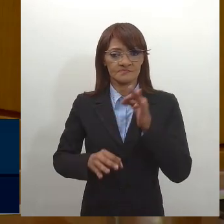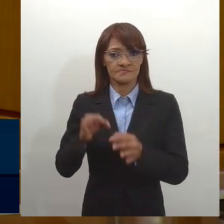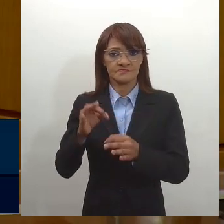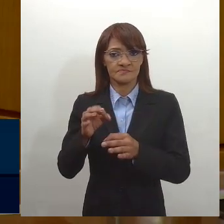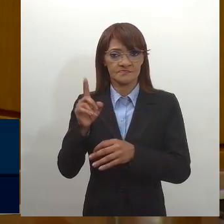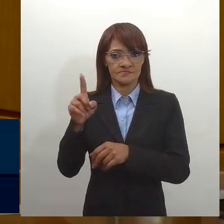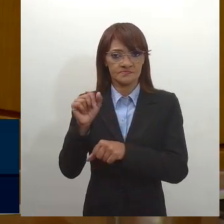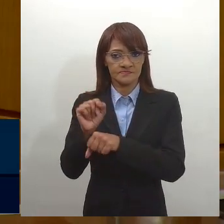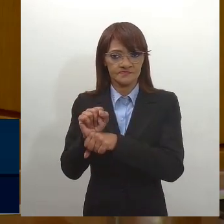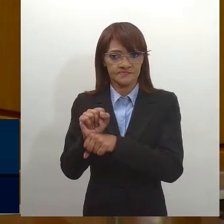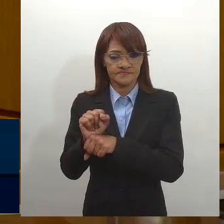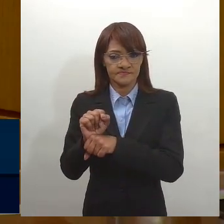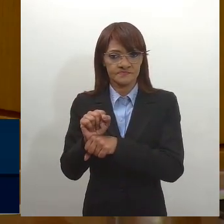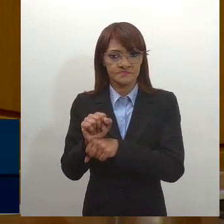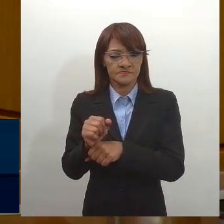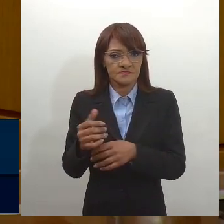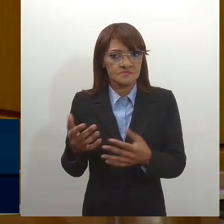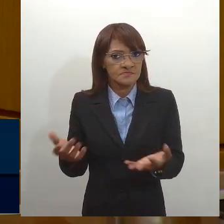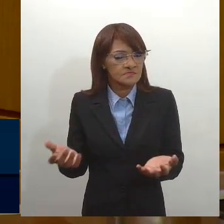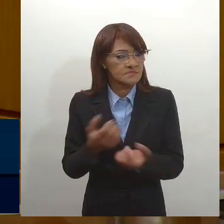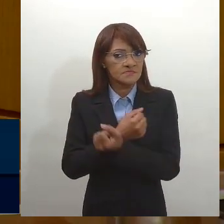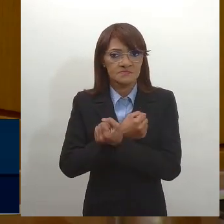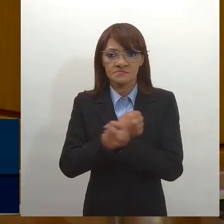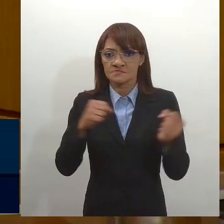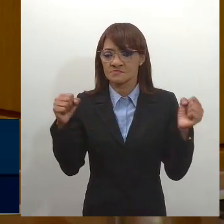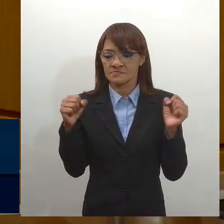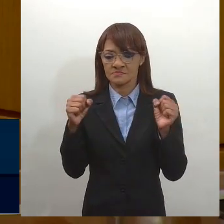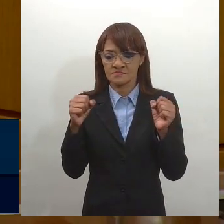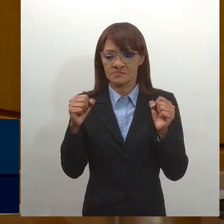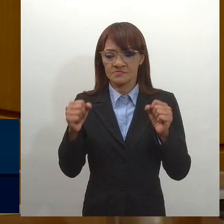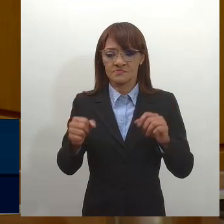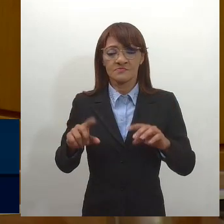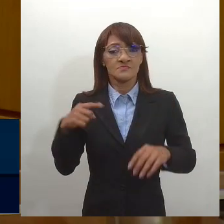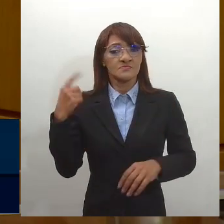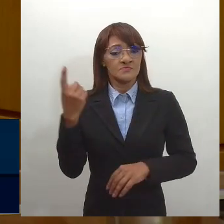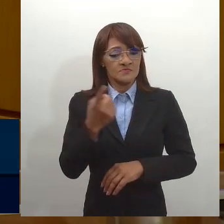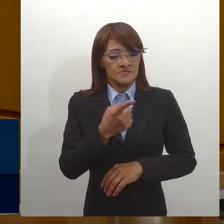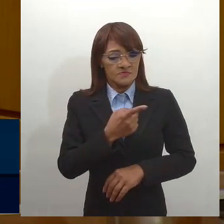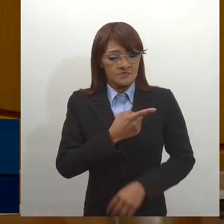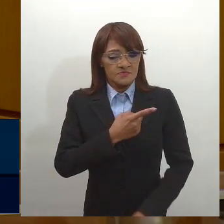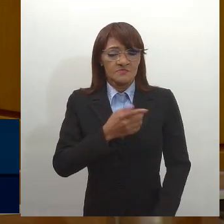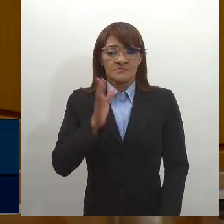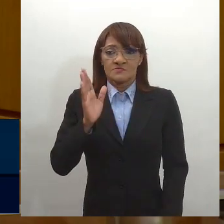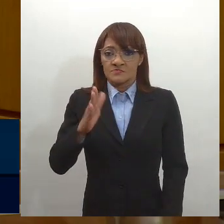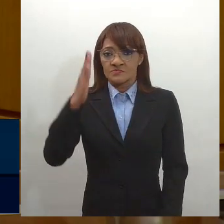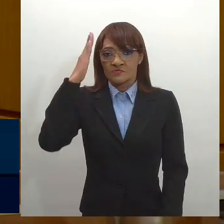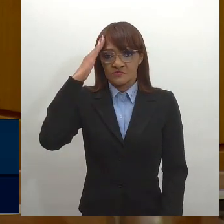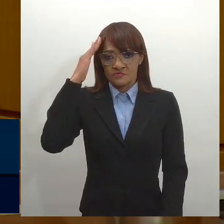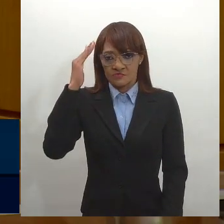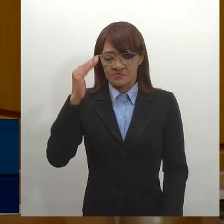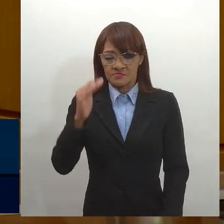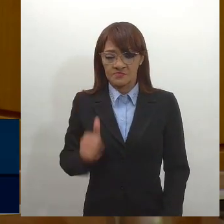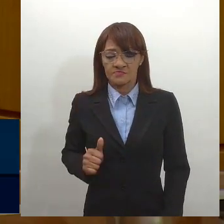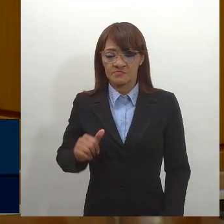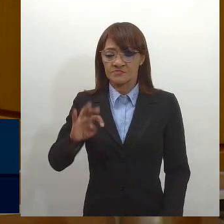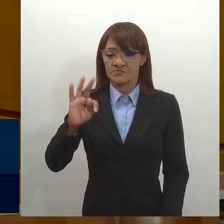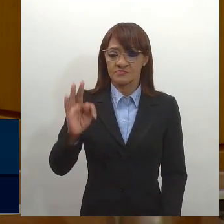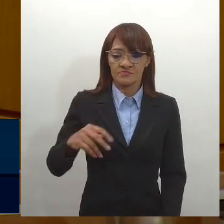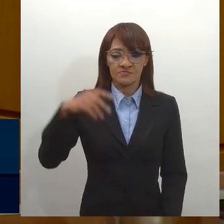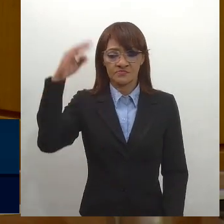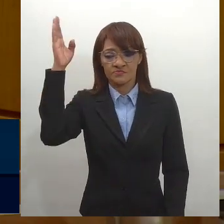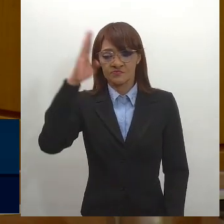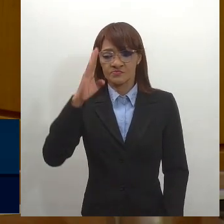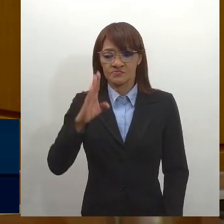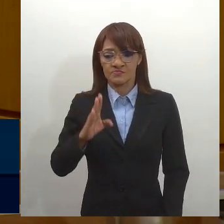absurdo. Todas e todos nós sabemos que o Brasil inteiro é território indígena, porque